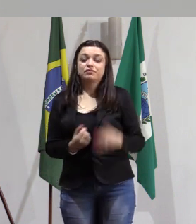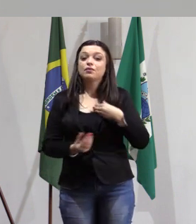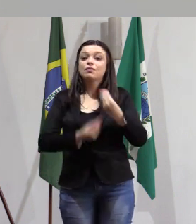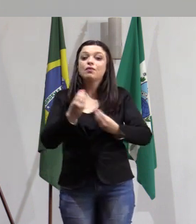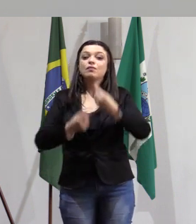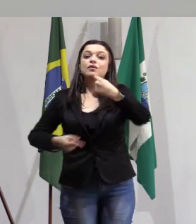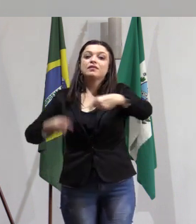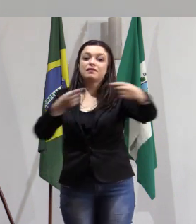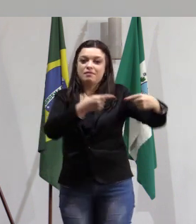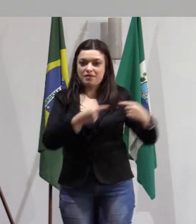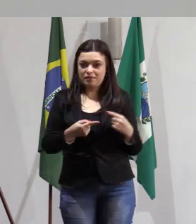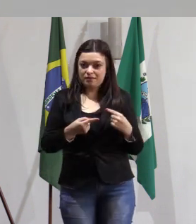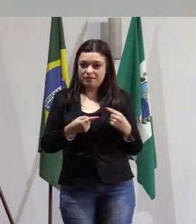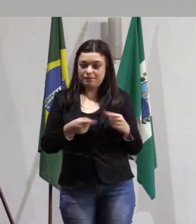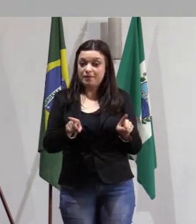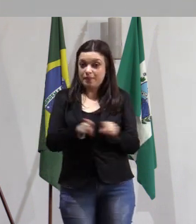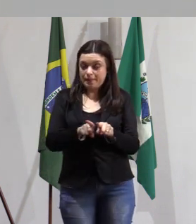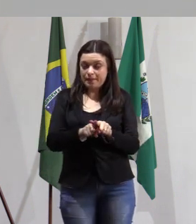contexto.